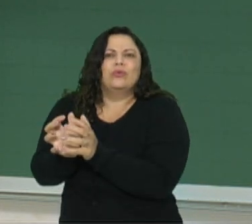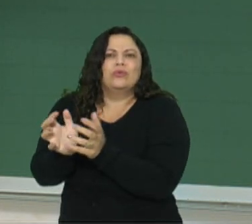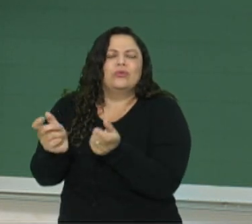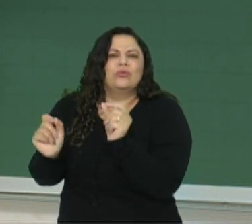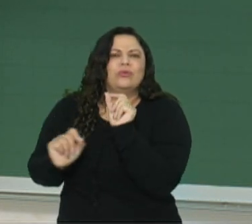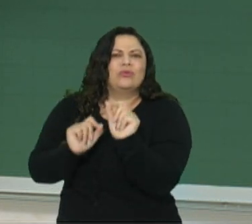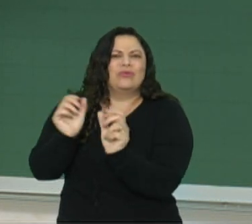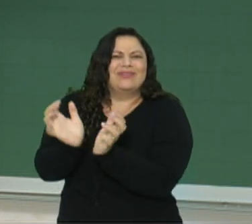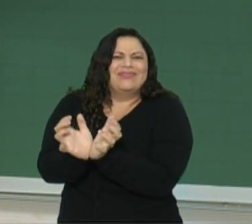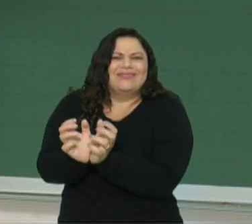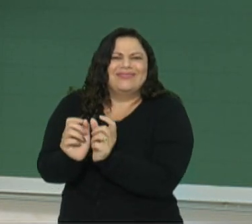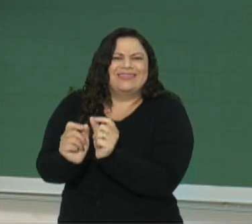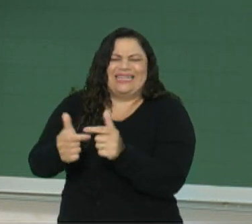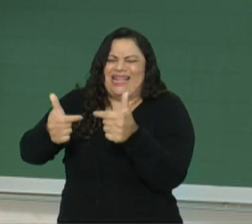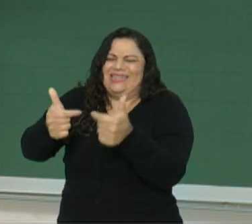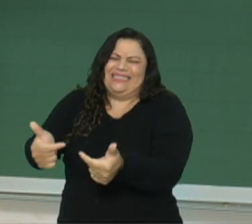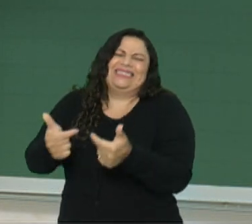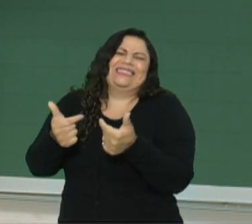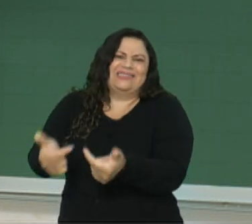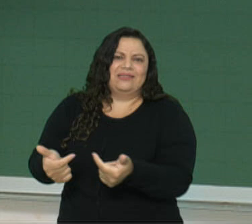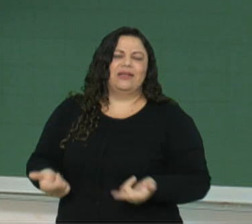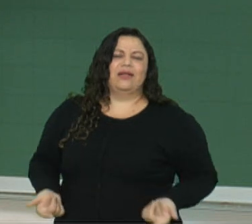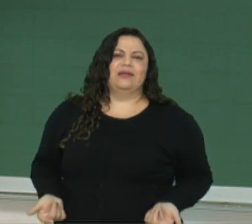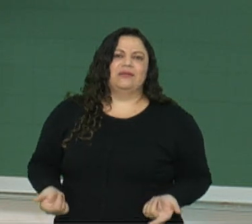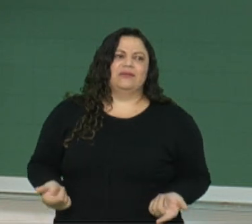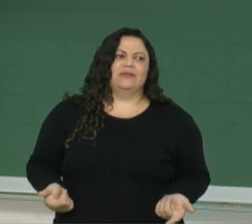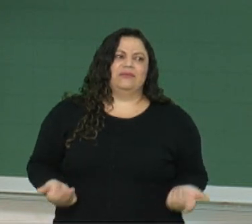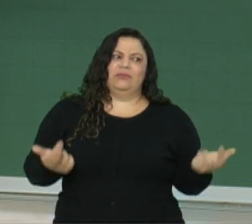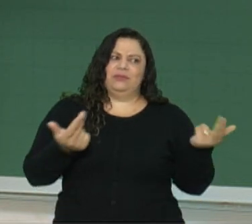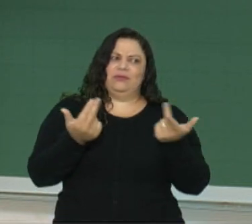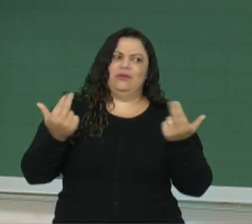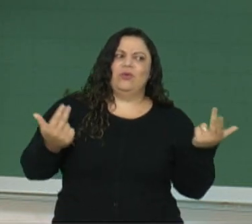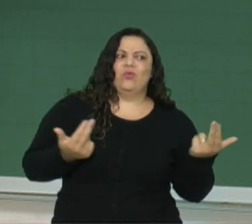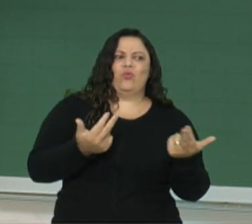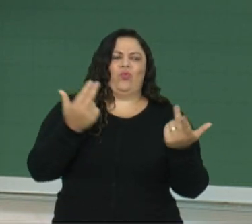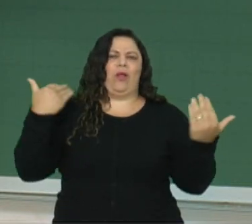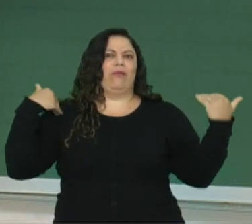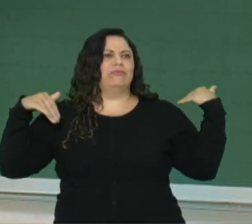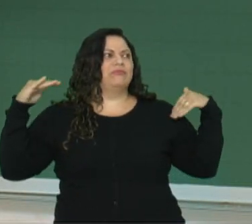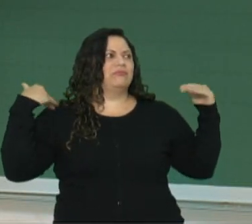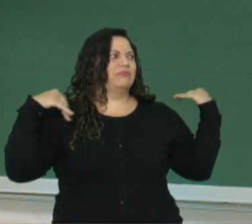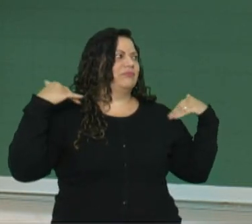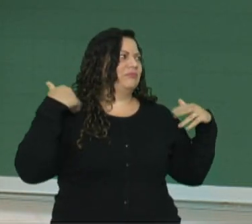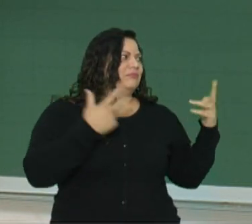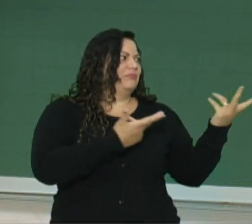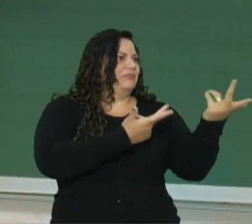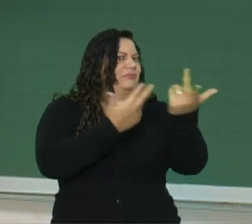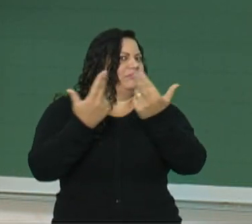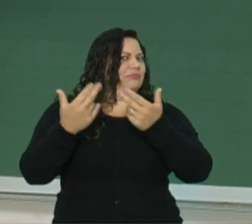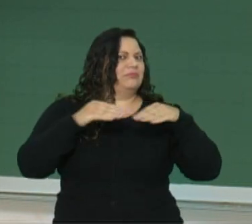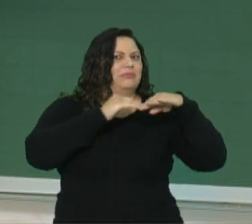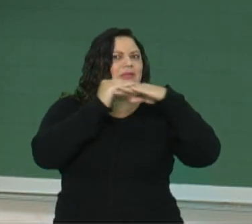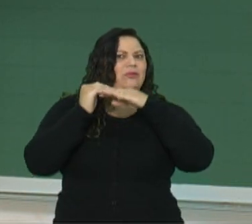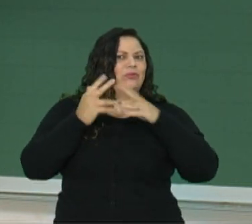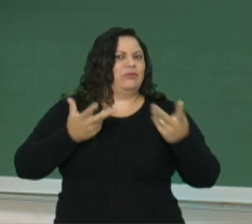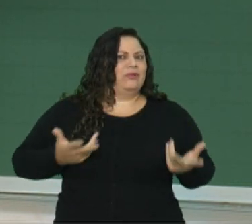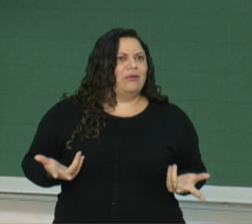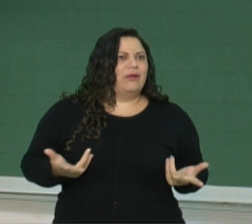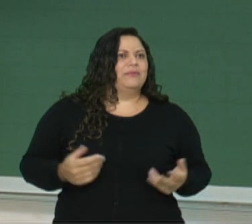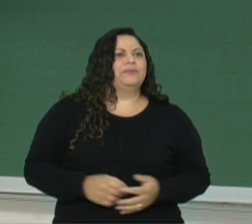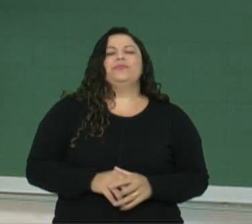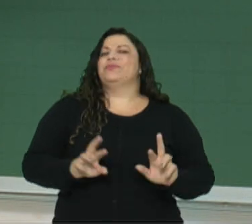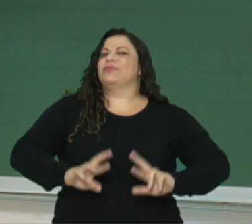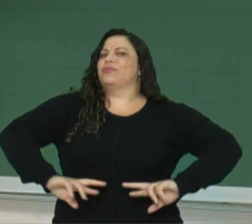dizer que é muito chato, sendo que foi o mesmo passeio, a mesma coisa, tudo igual? A diferença está nisso